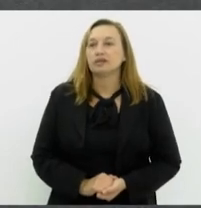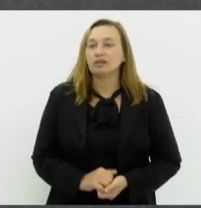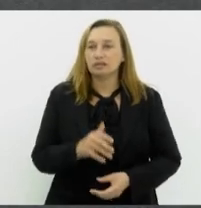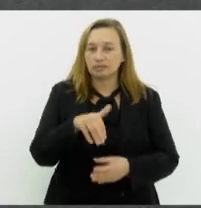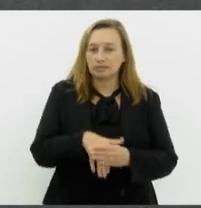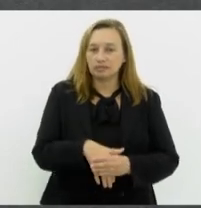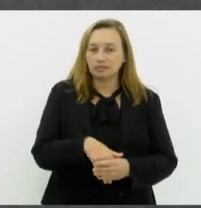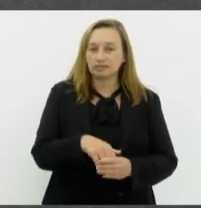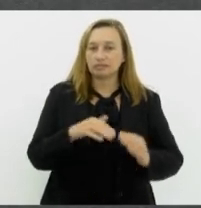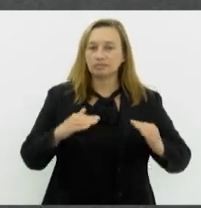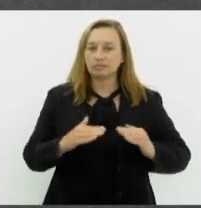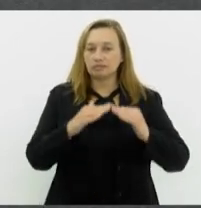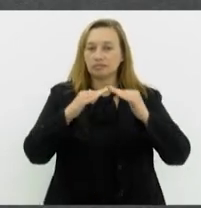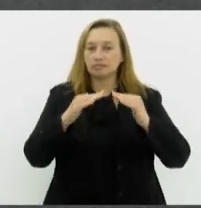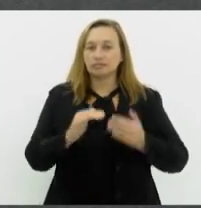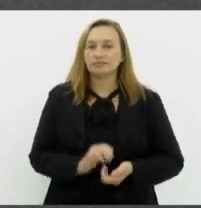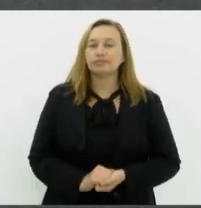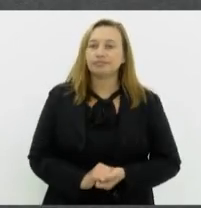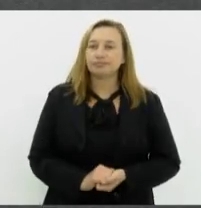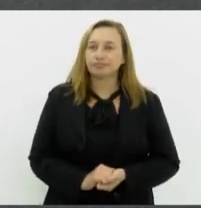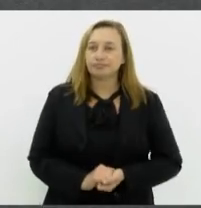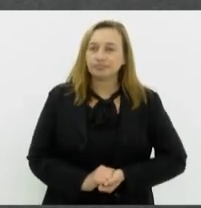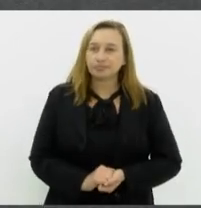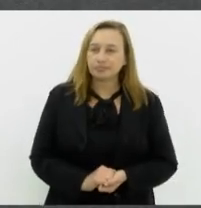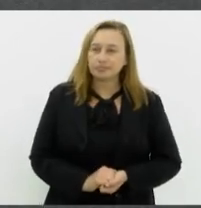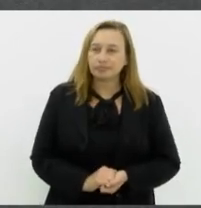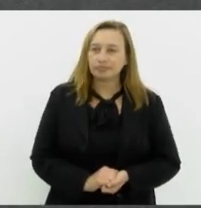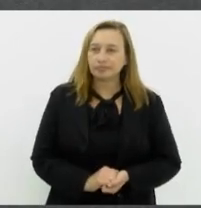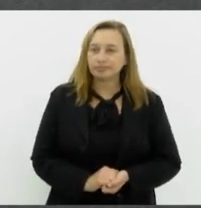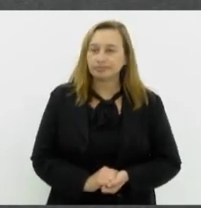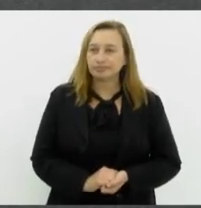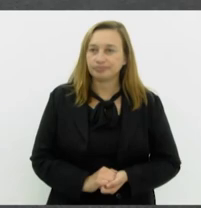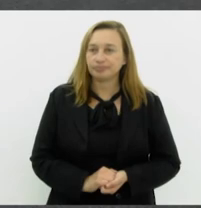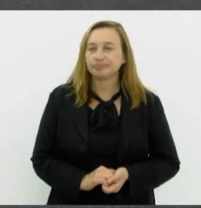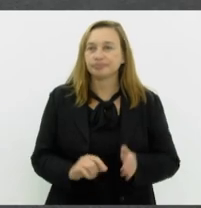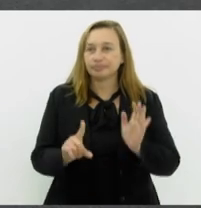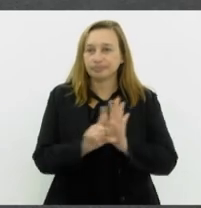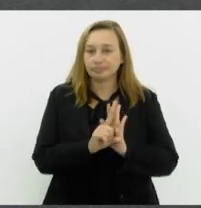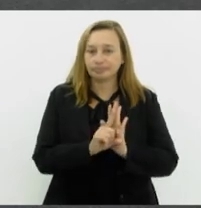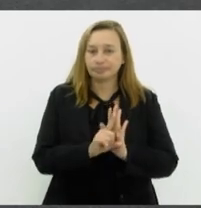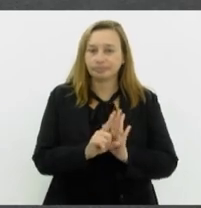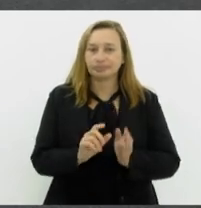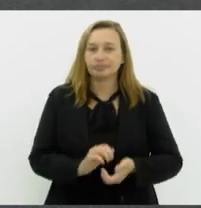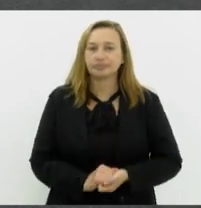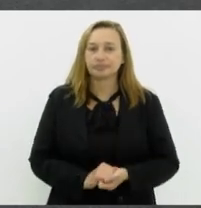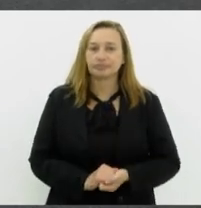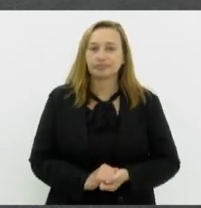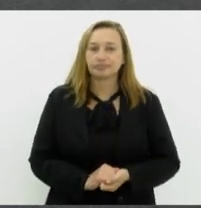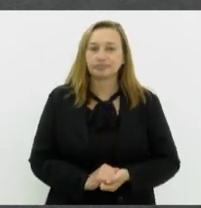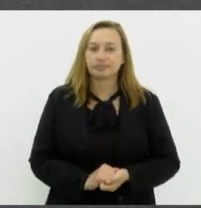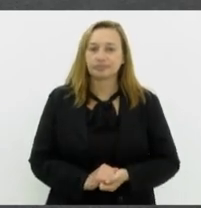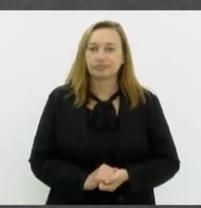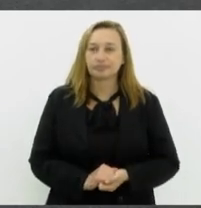voto favorável, nosso parecer favorável à lei